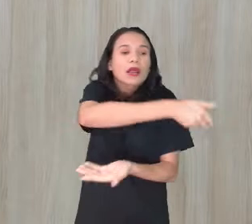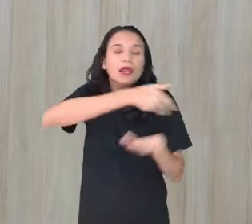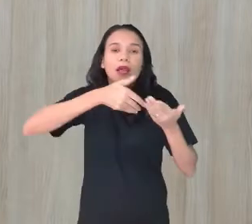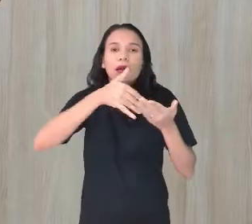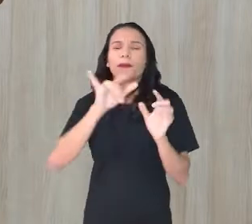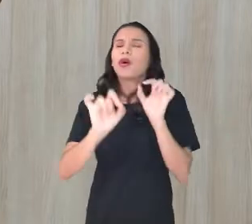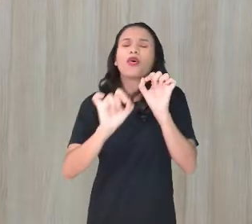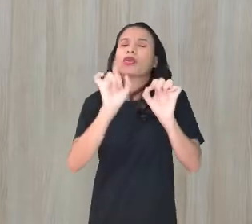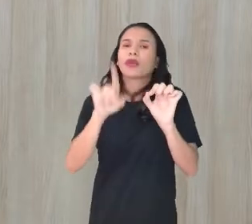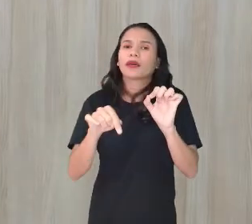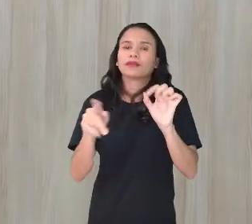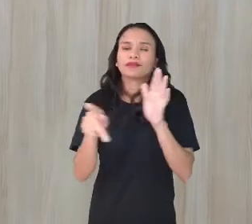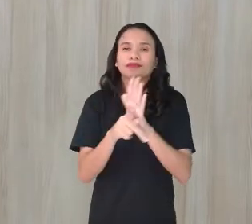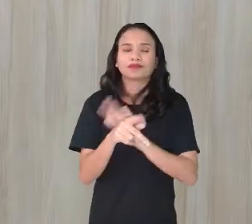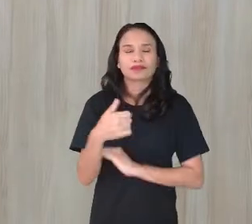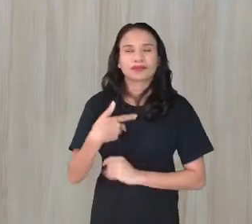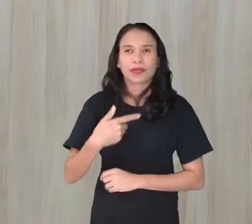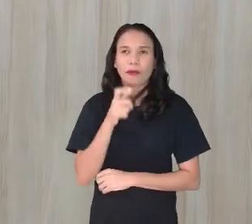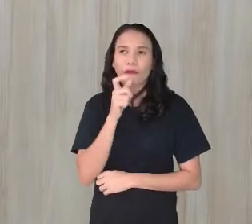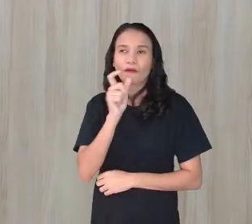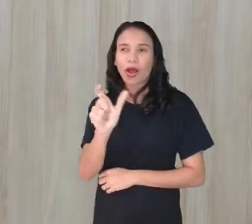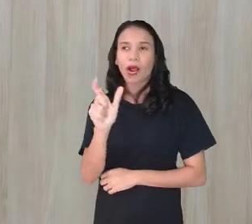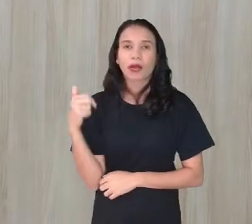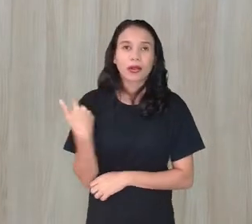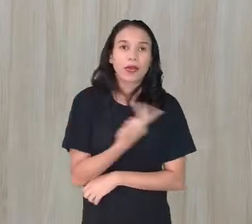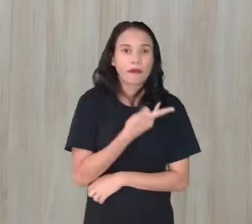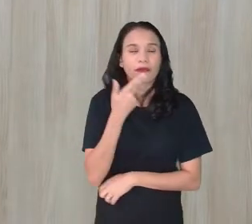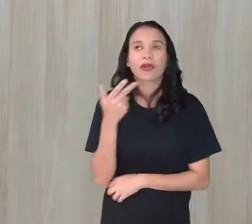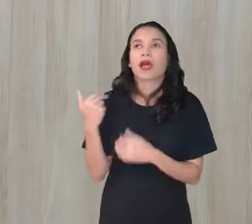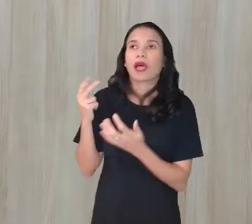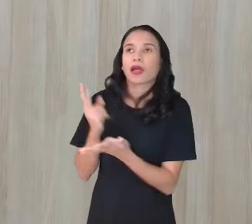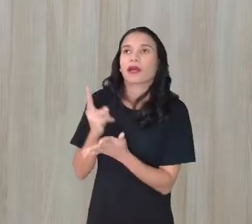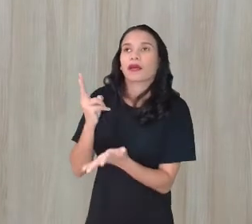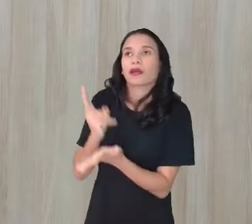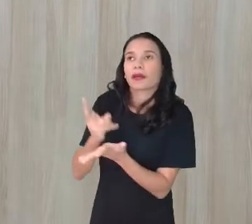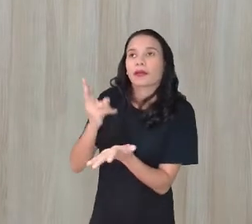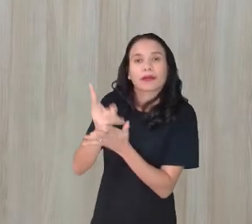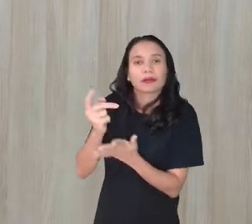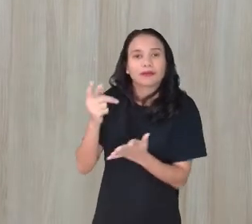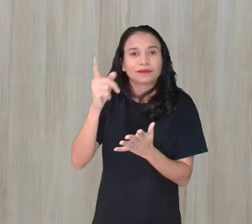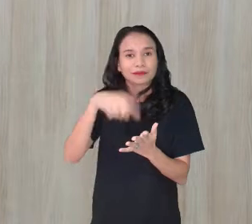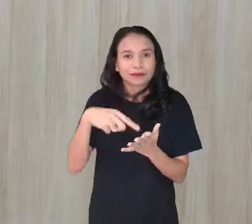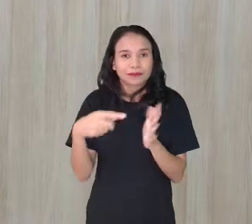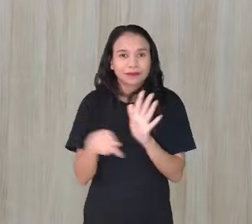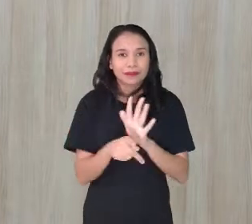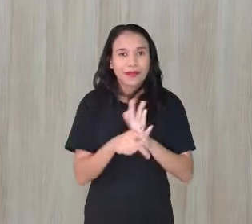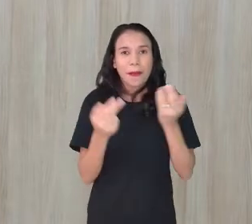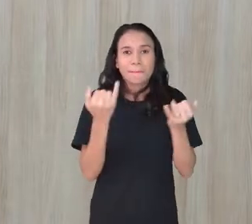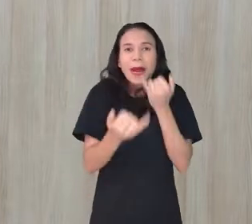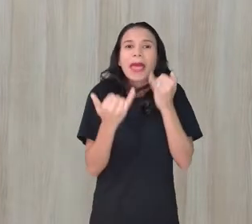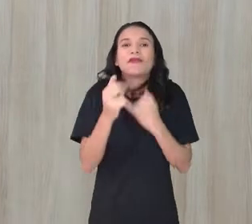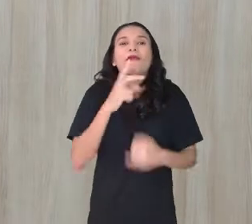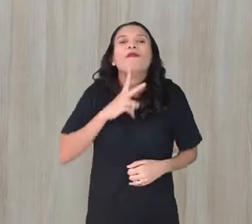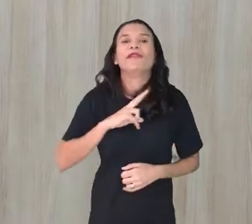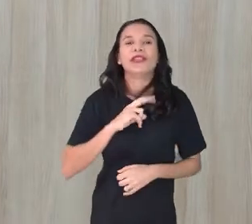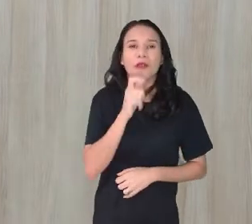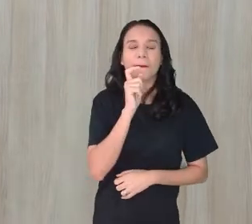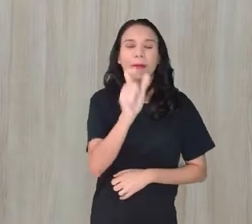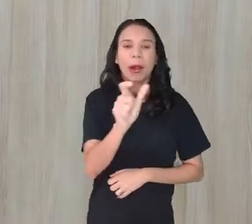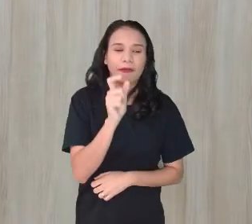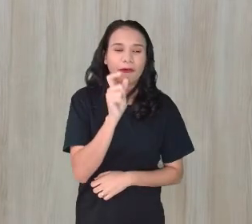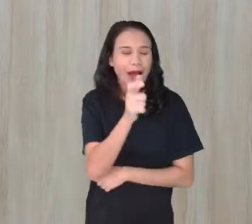é isso, Vivi? São aquelas expressões que a gente repete o tempo todo e que são viciosas. A gente nem percebe que